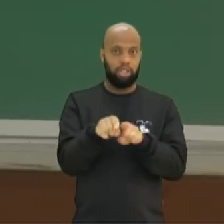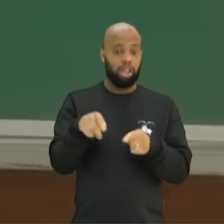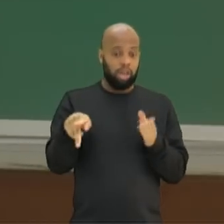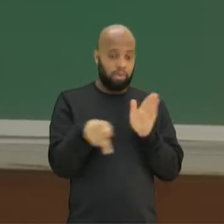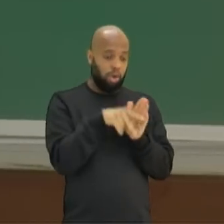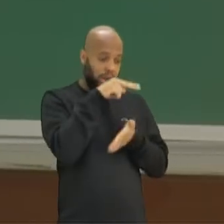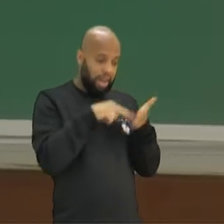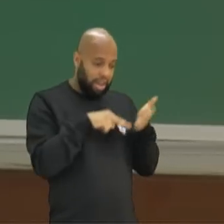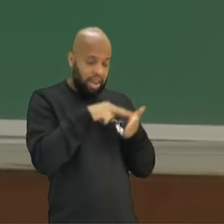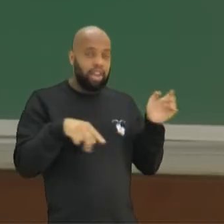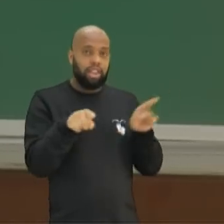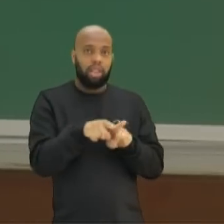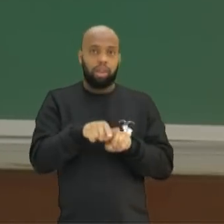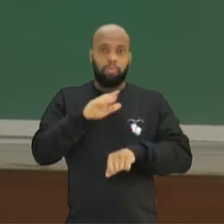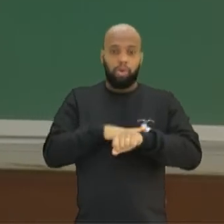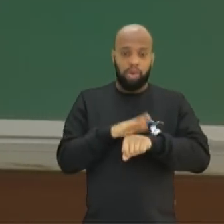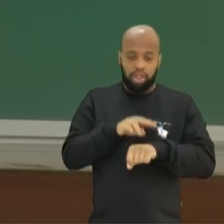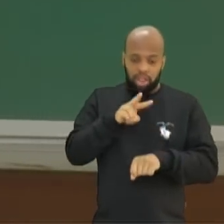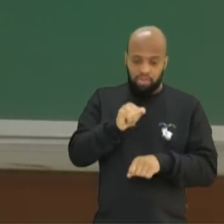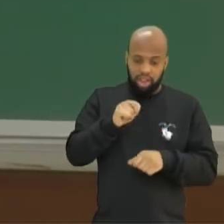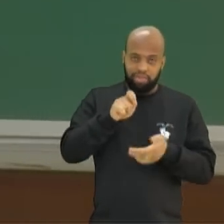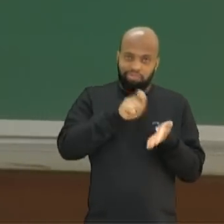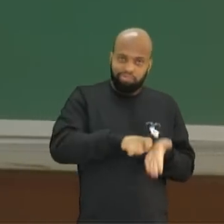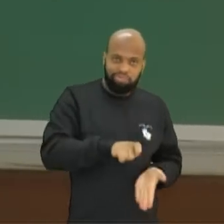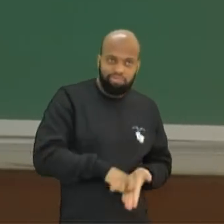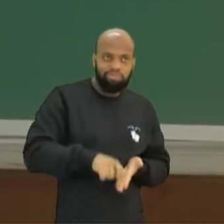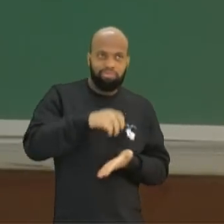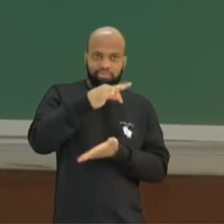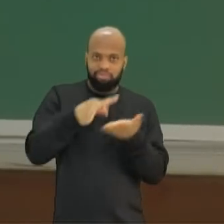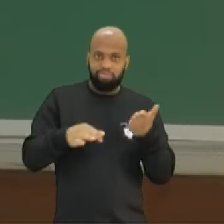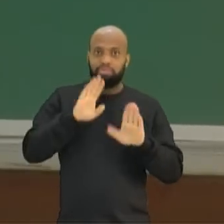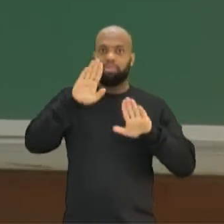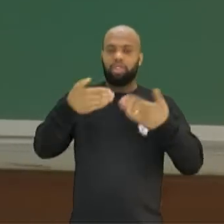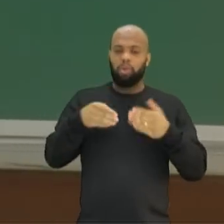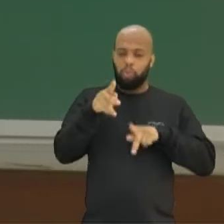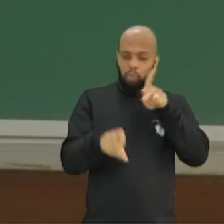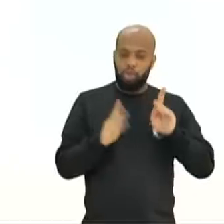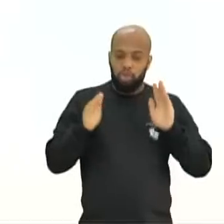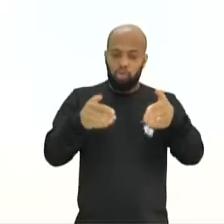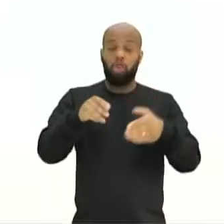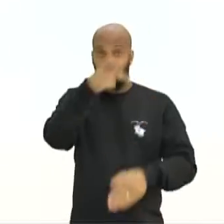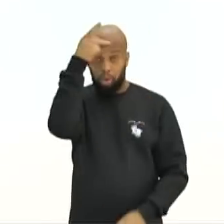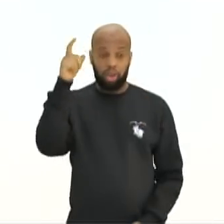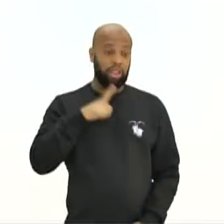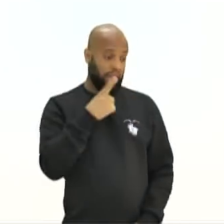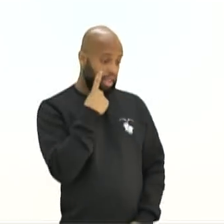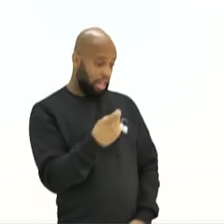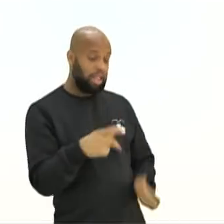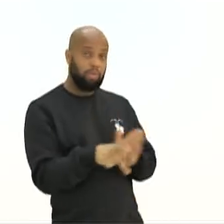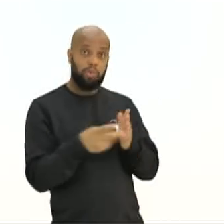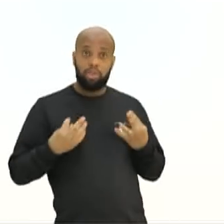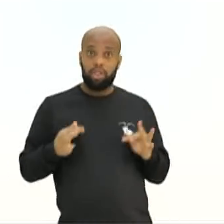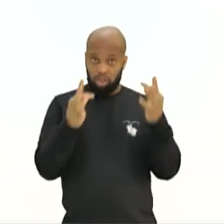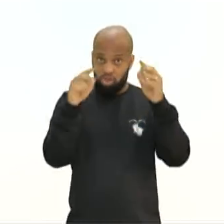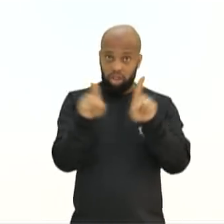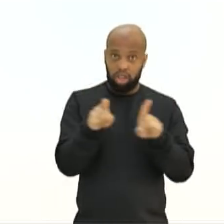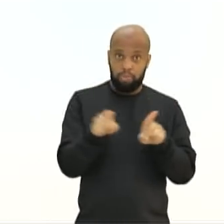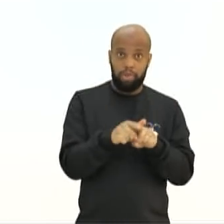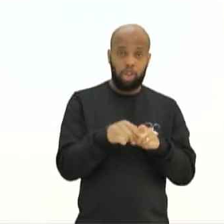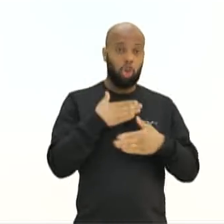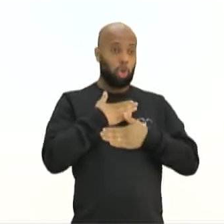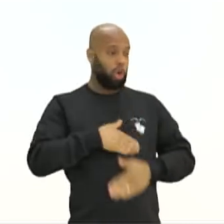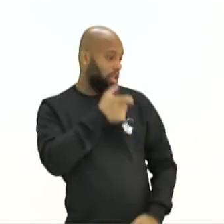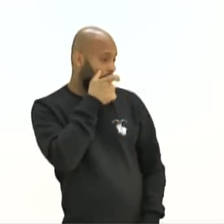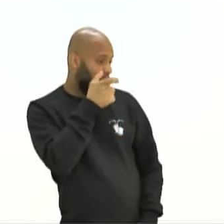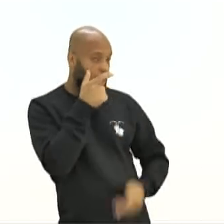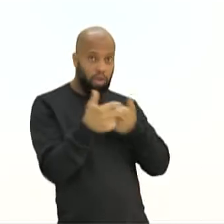leitura como na nossa produção. Olha lá, o público-alvo são as pessoas que se interessam por tecnologia e entretenimento.